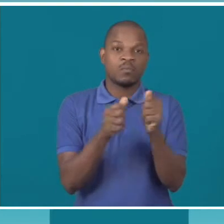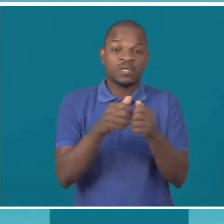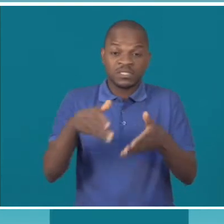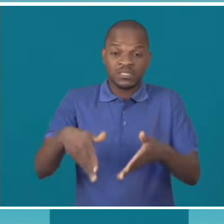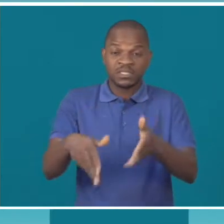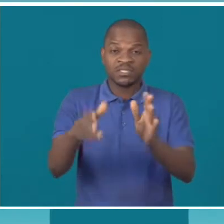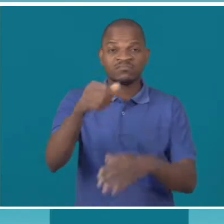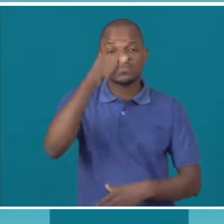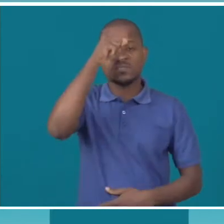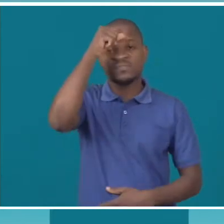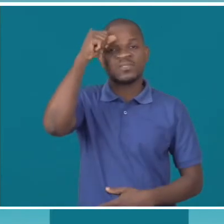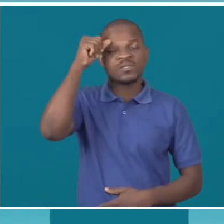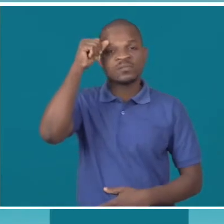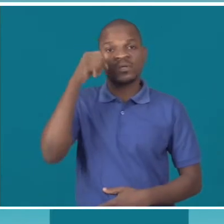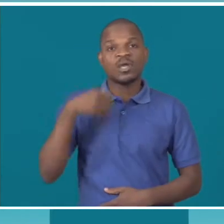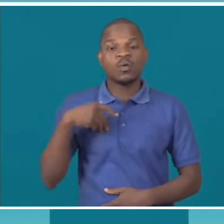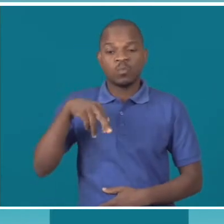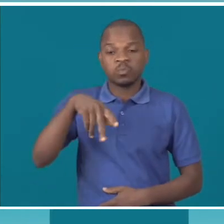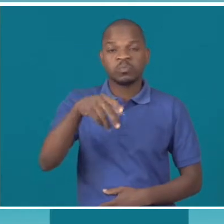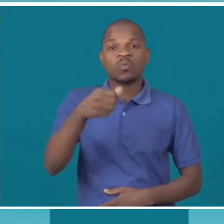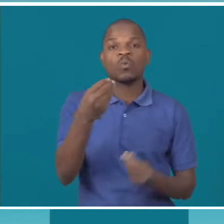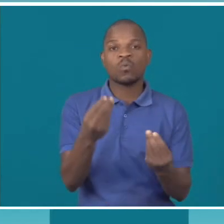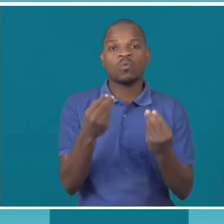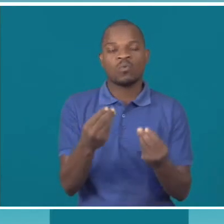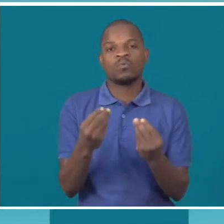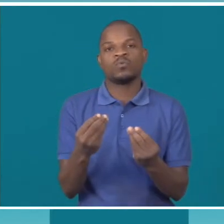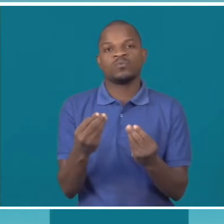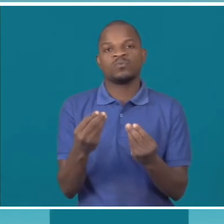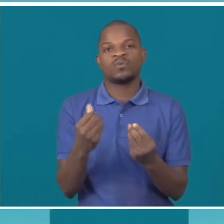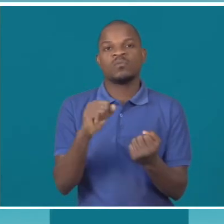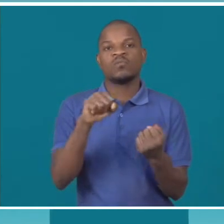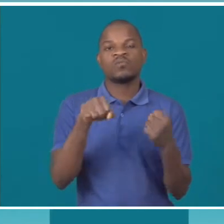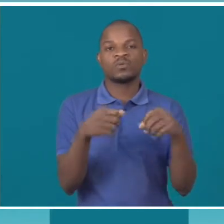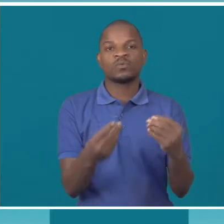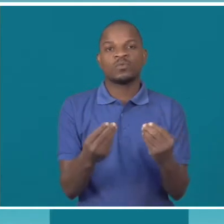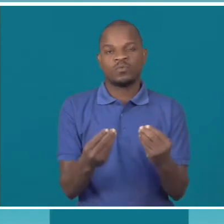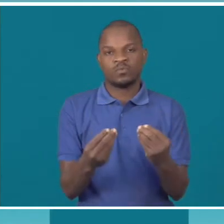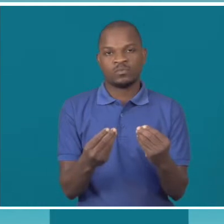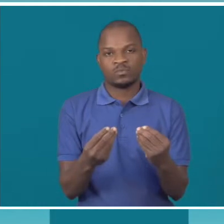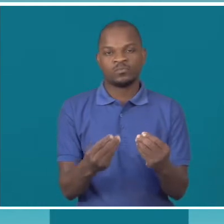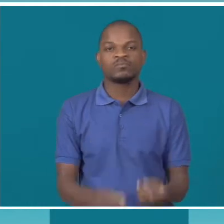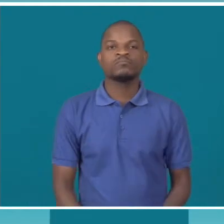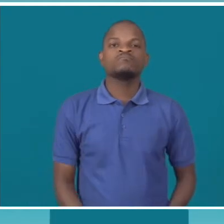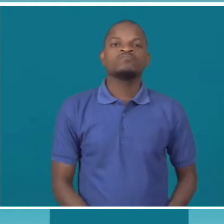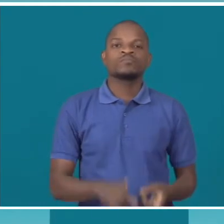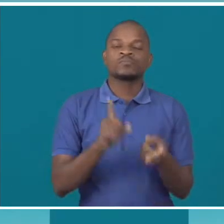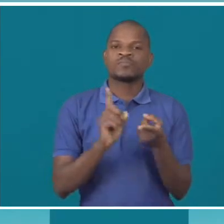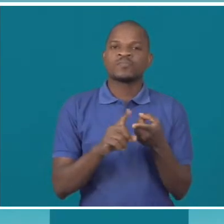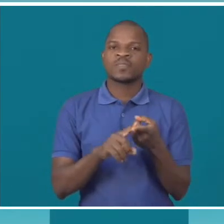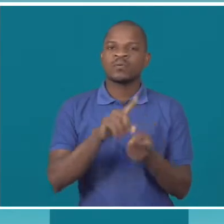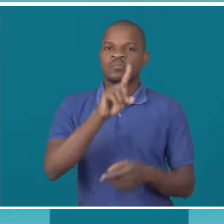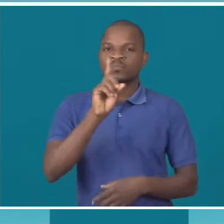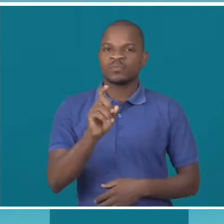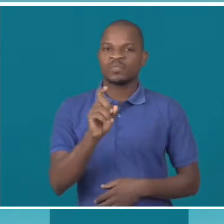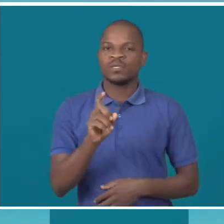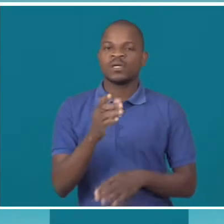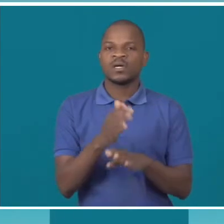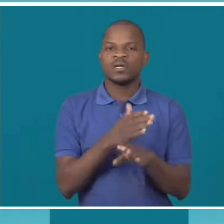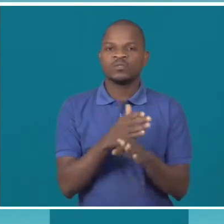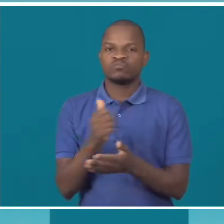como é que é o deslouco. Como é que é o meu deslouco, aqui, aqui nessas zonas. Também ajudou